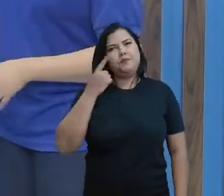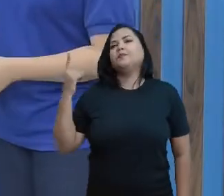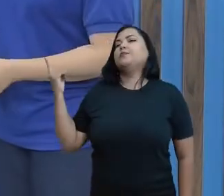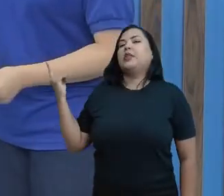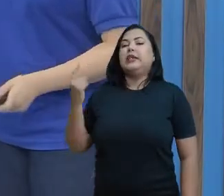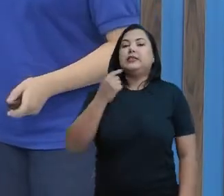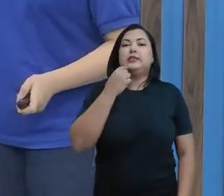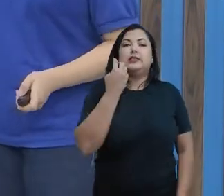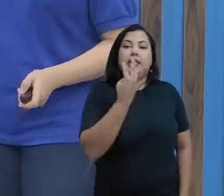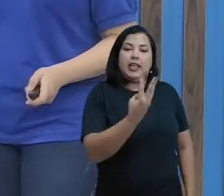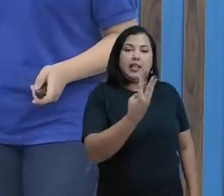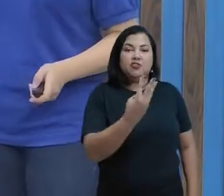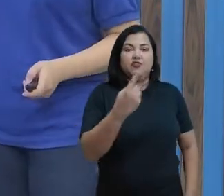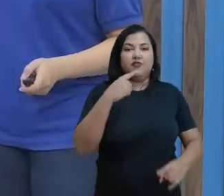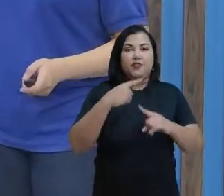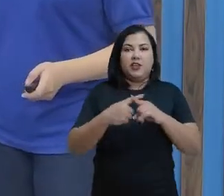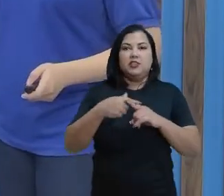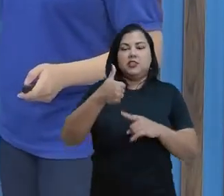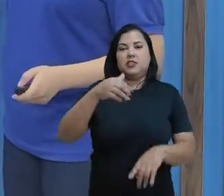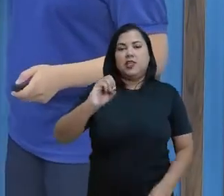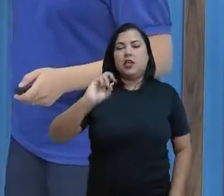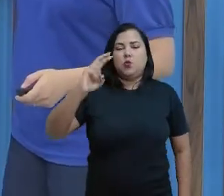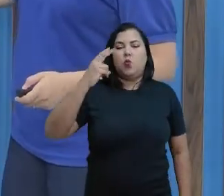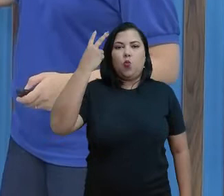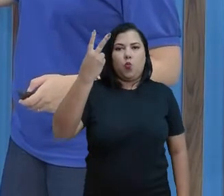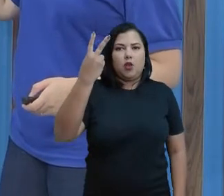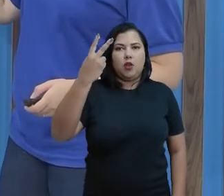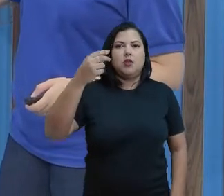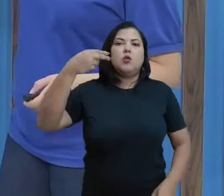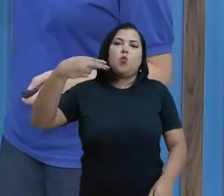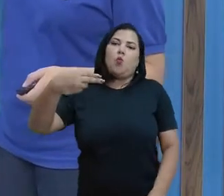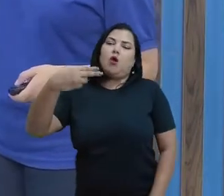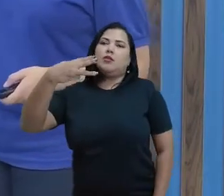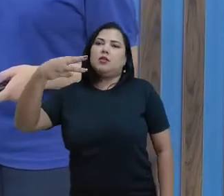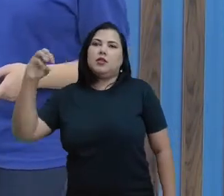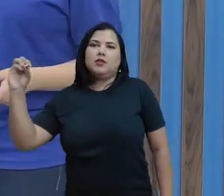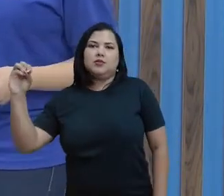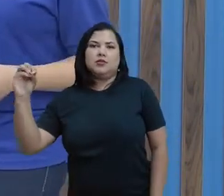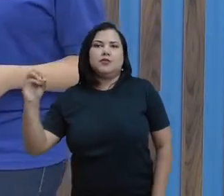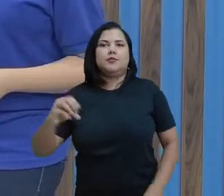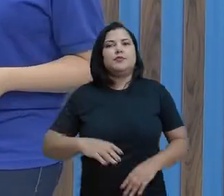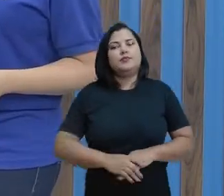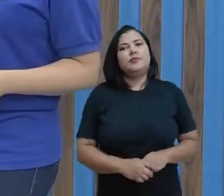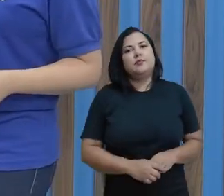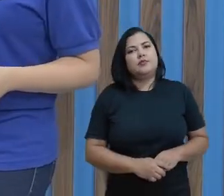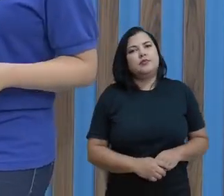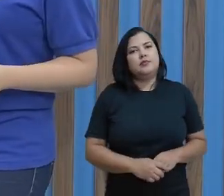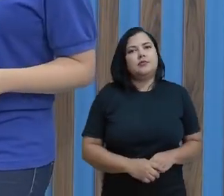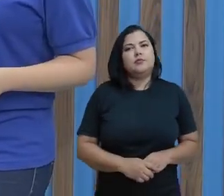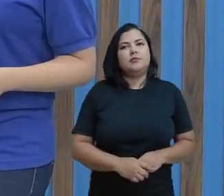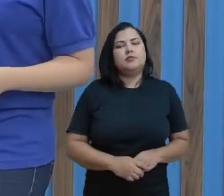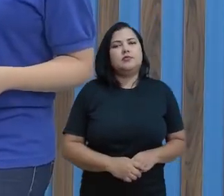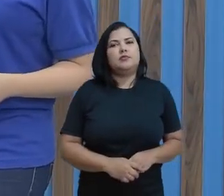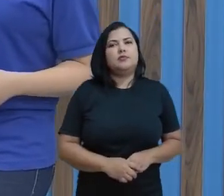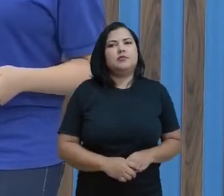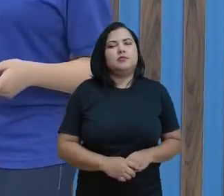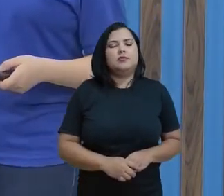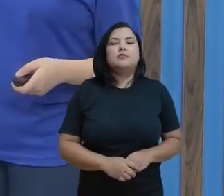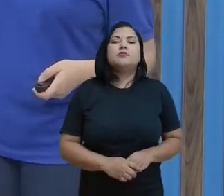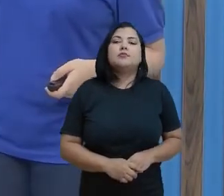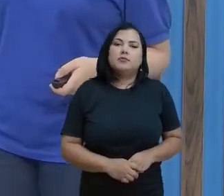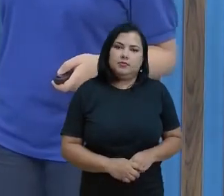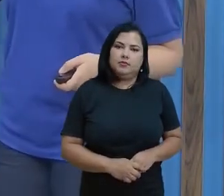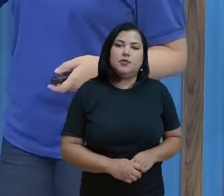ali, ó, o triplo do quadrado é igual a 300. Então, a gente tem o 10 elevado ao quadrado vezes